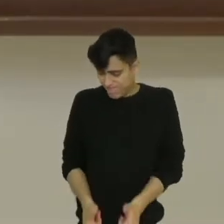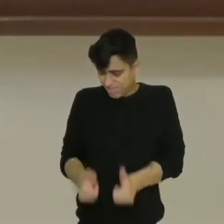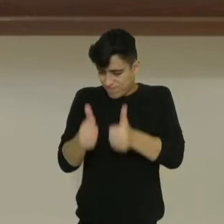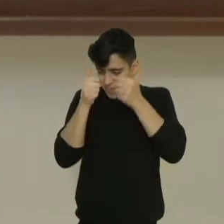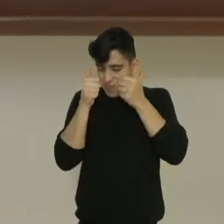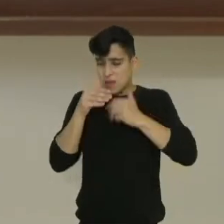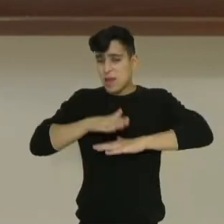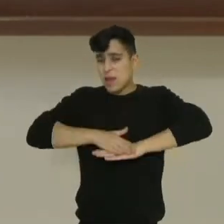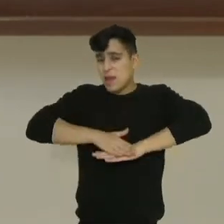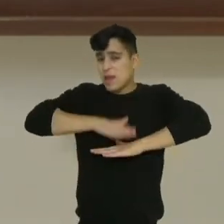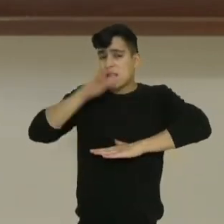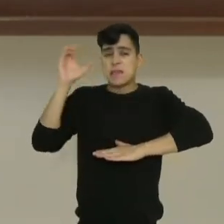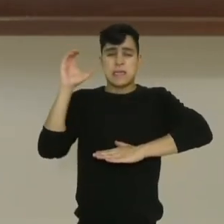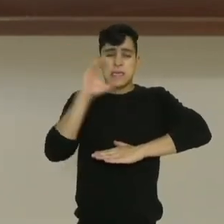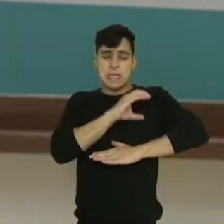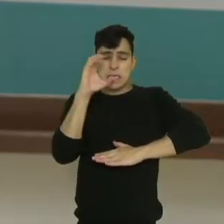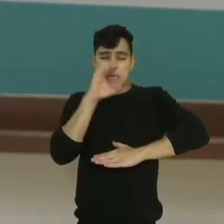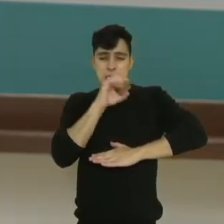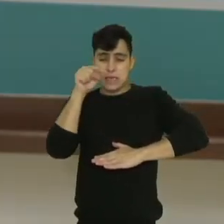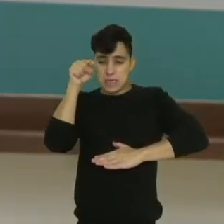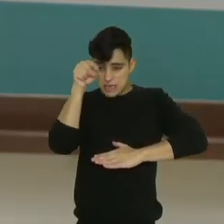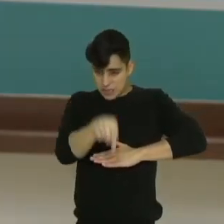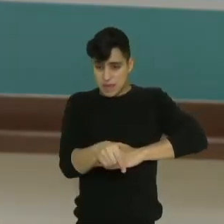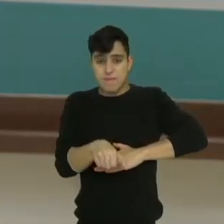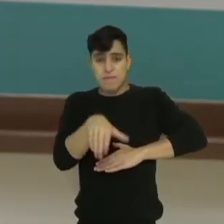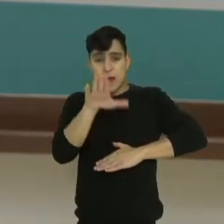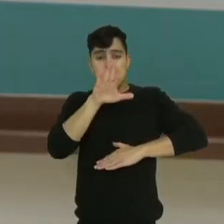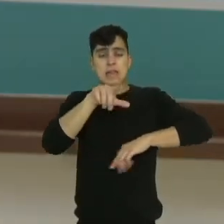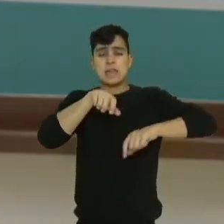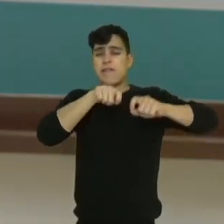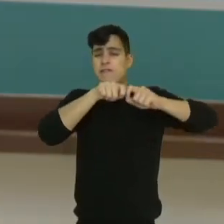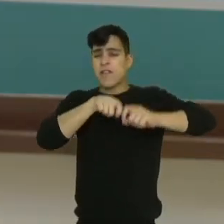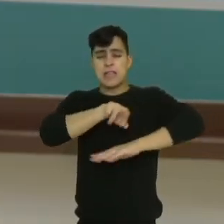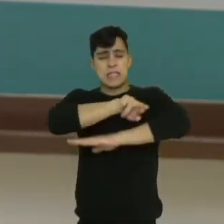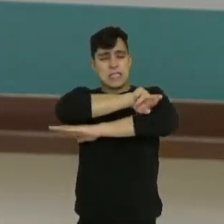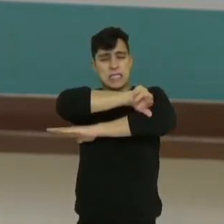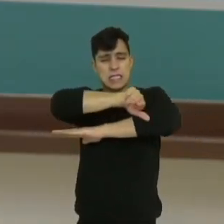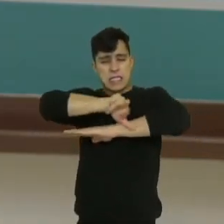tornam mais rápidas, cada vez produzem mais. E